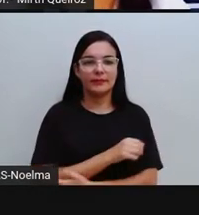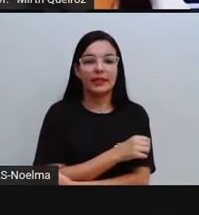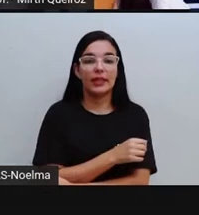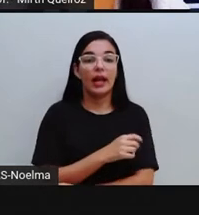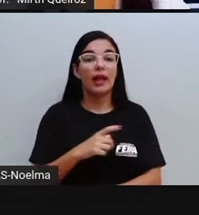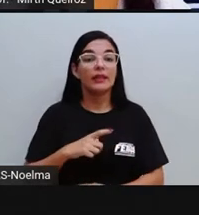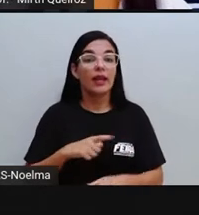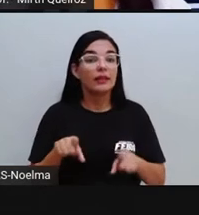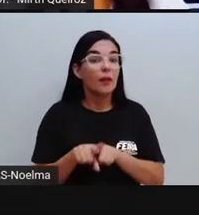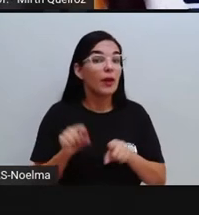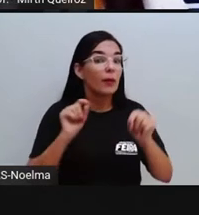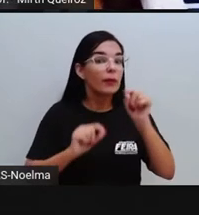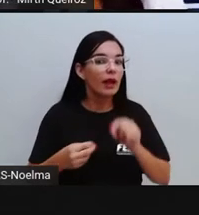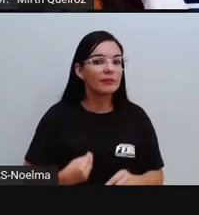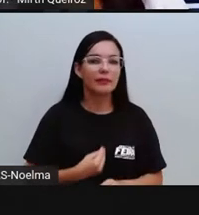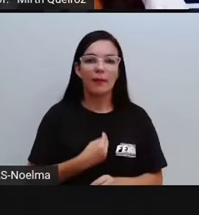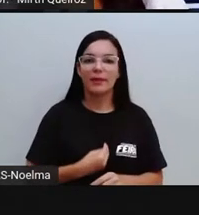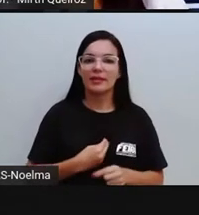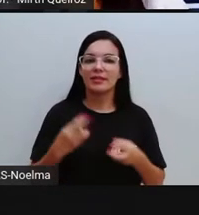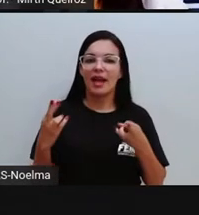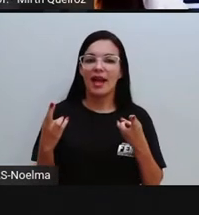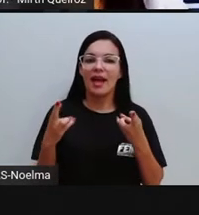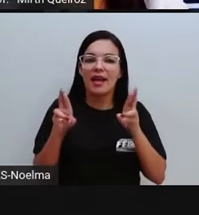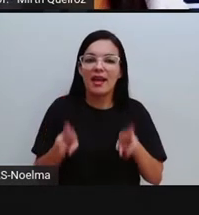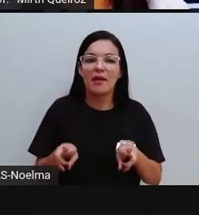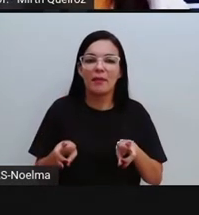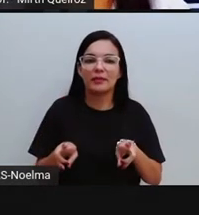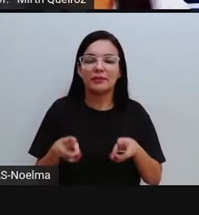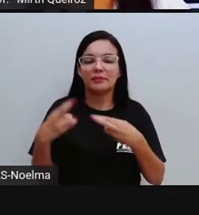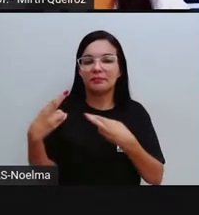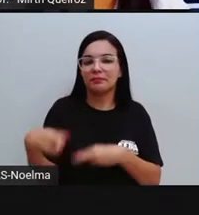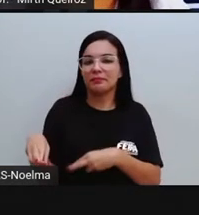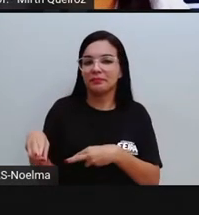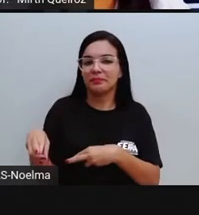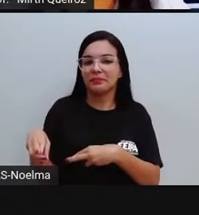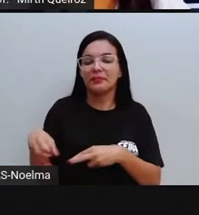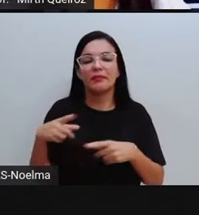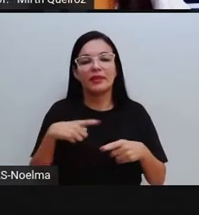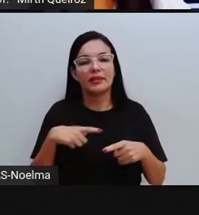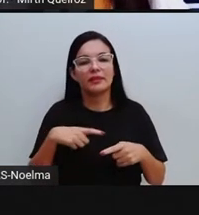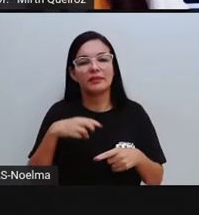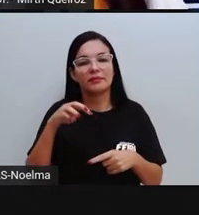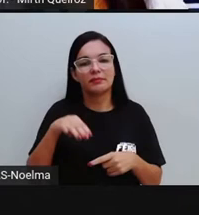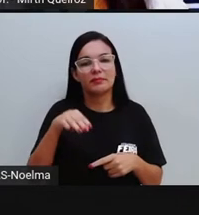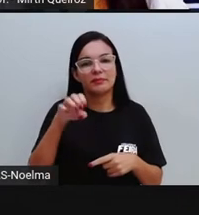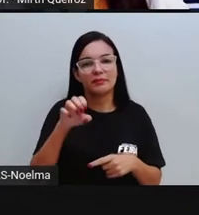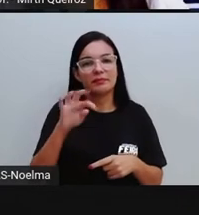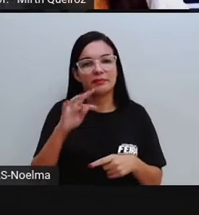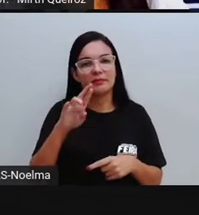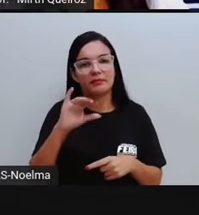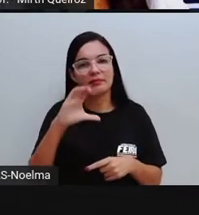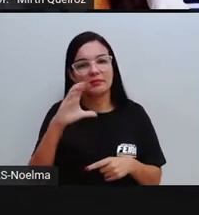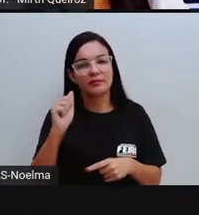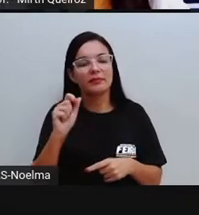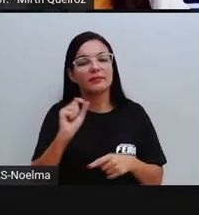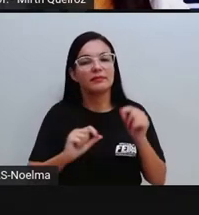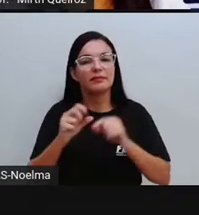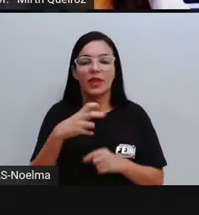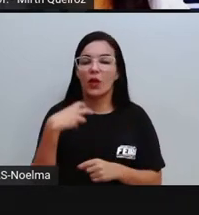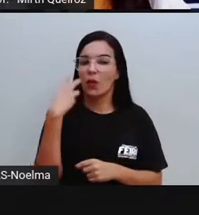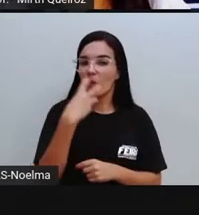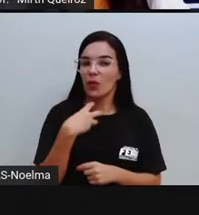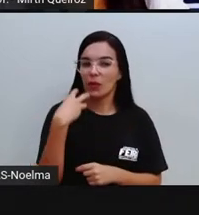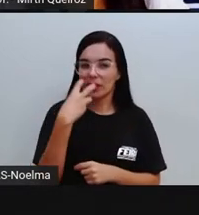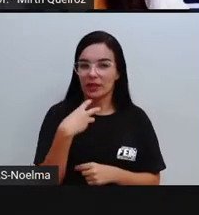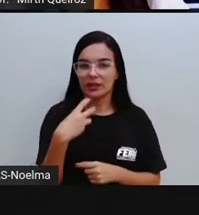E a presença, né, de rimas, métrica e oralidade. E a gente vai falar sobre